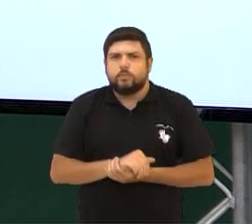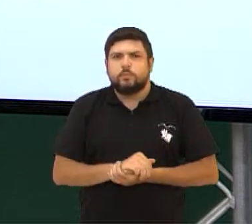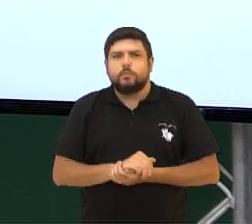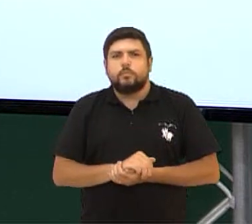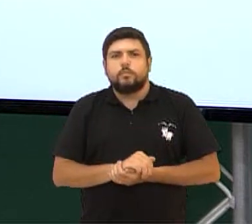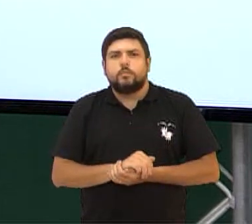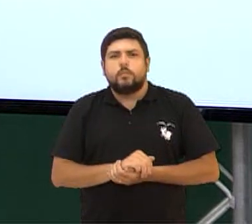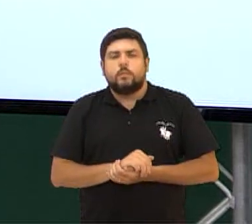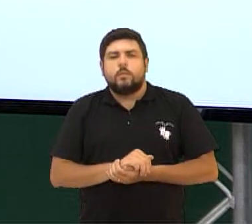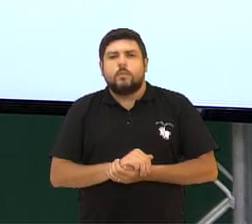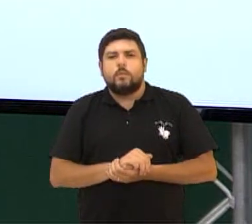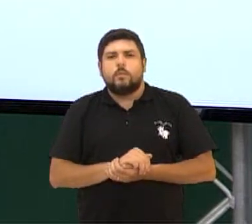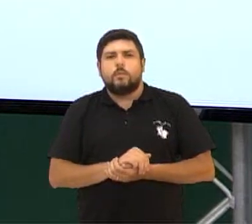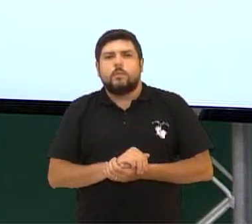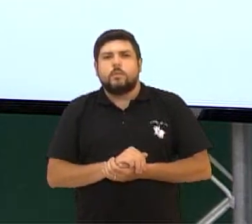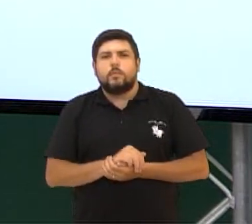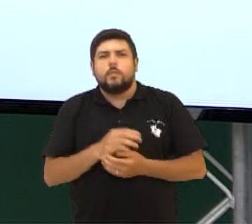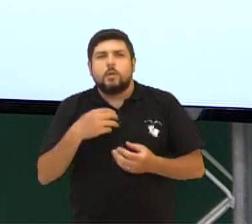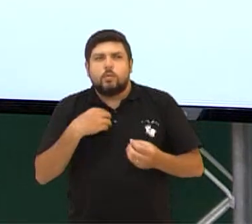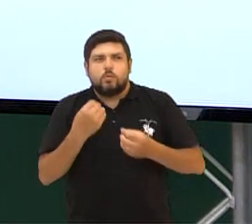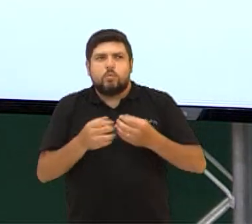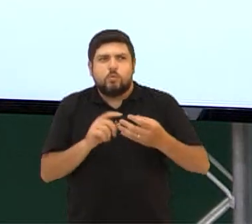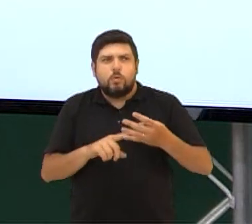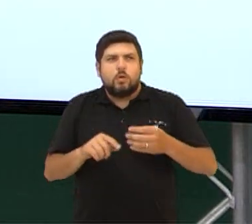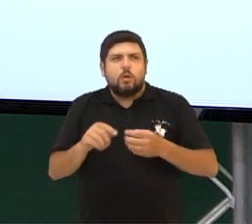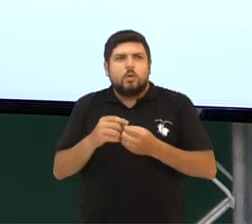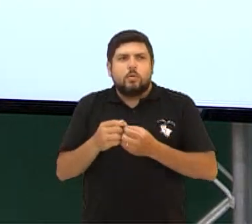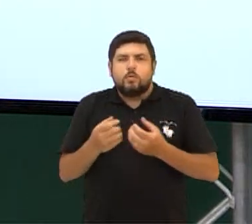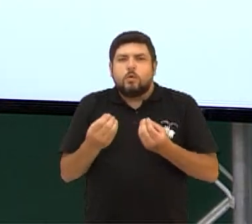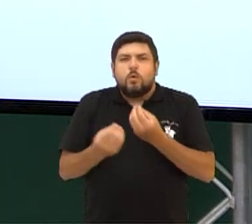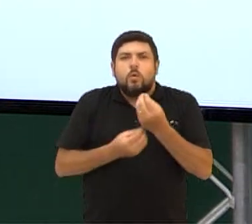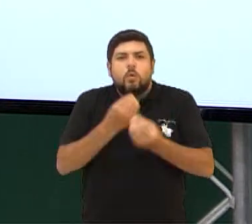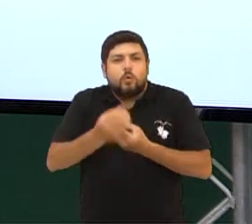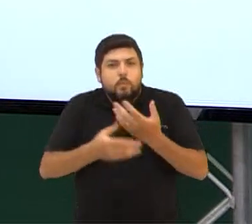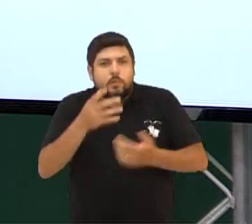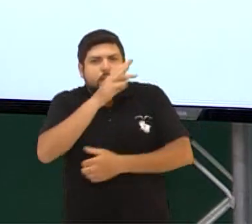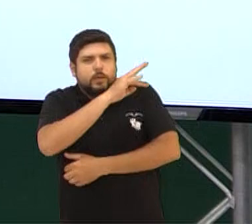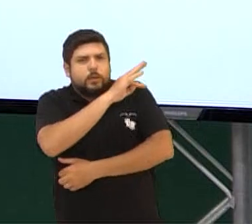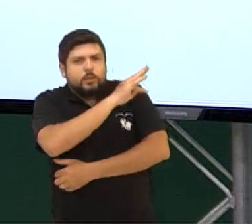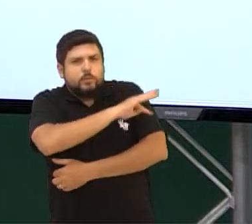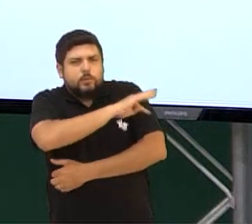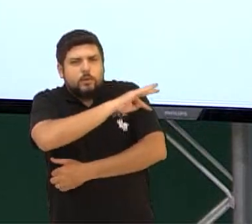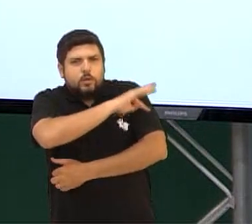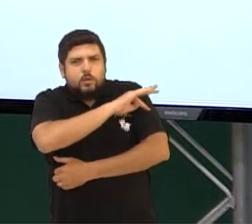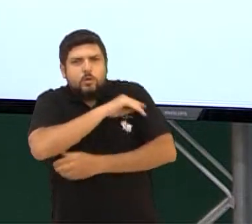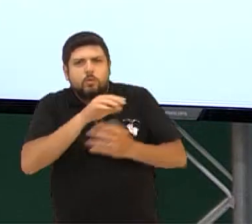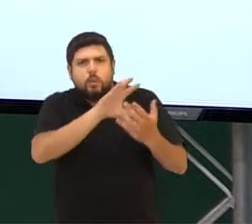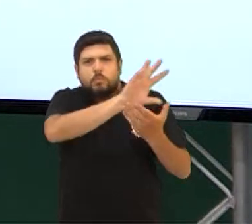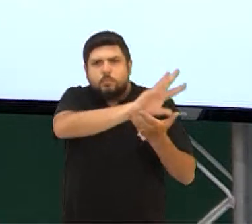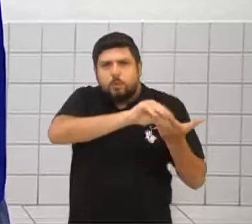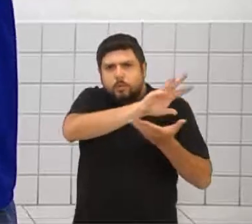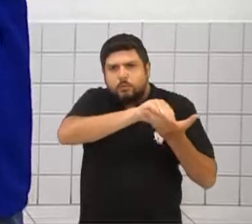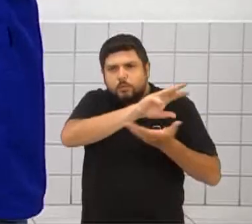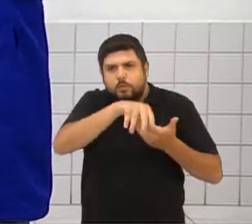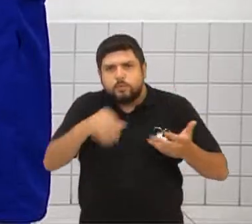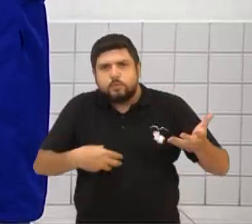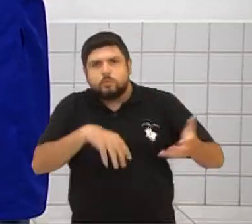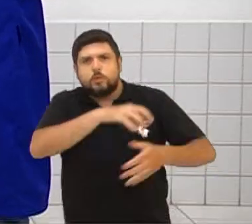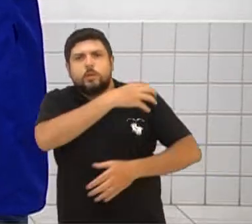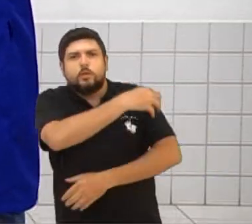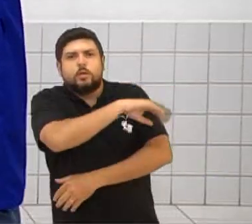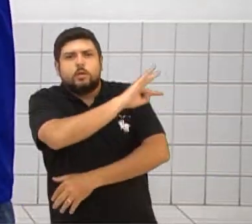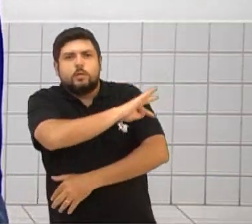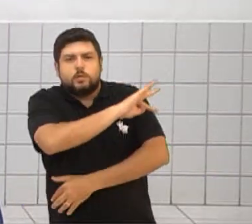sua reprodutibilidade técnica, o quebra-queixo, né? Falei 3 vezes bem rápido. Reprodutibilidade. Não, acho que ninguém consegue.